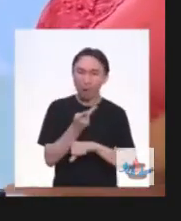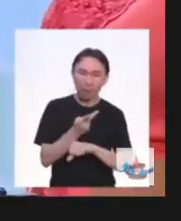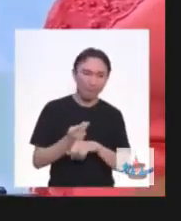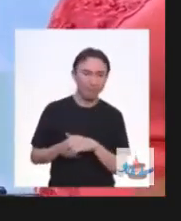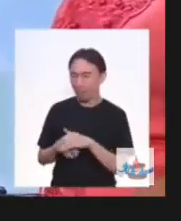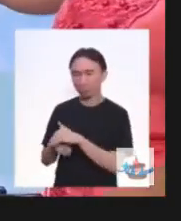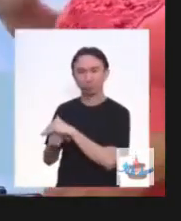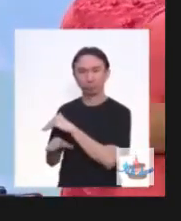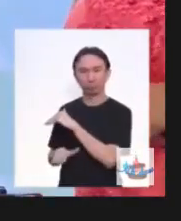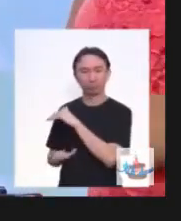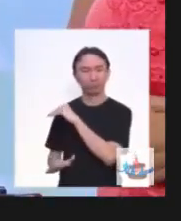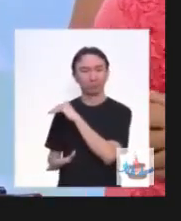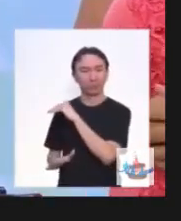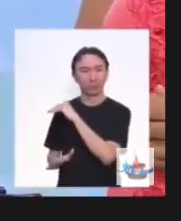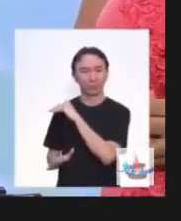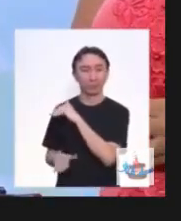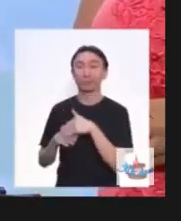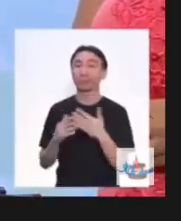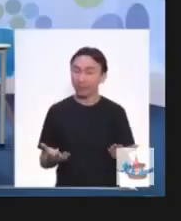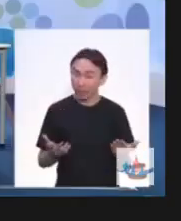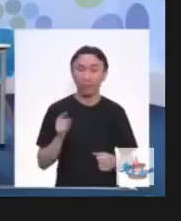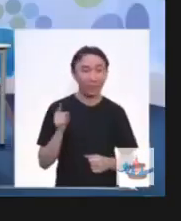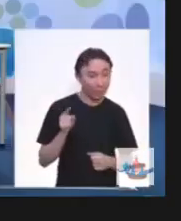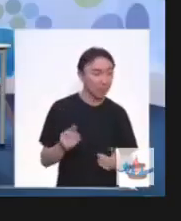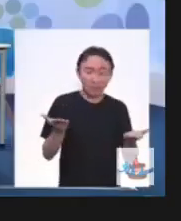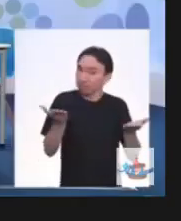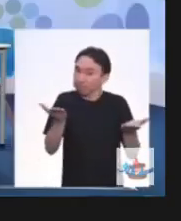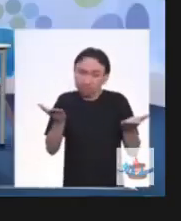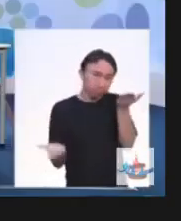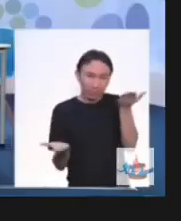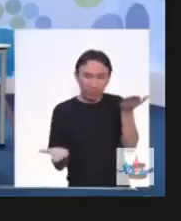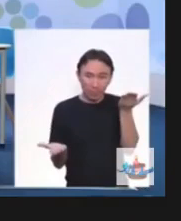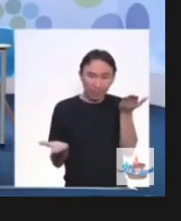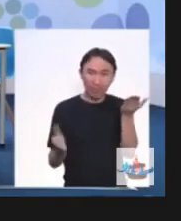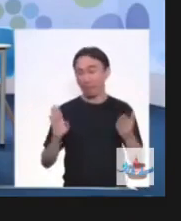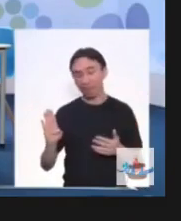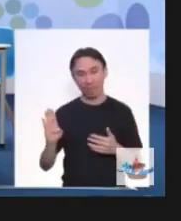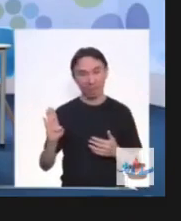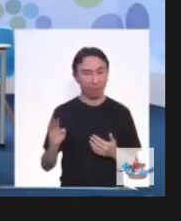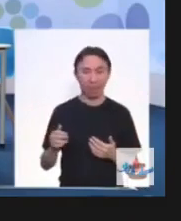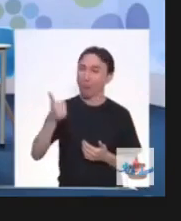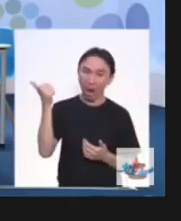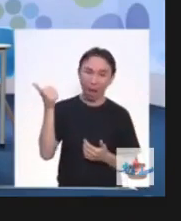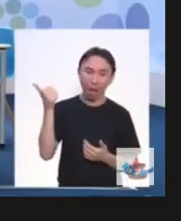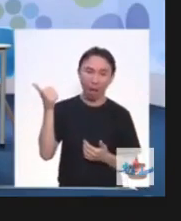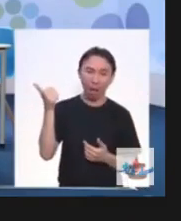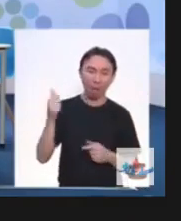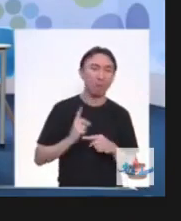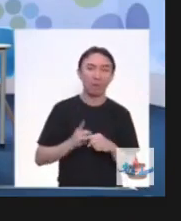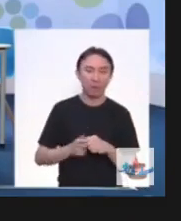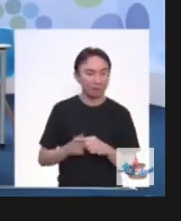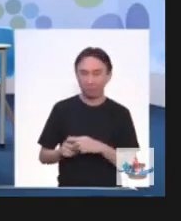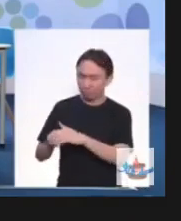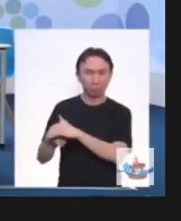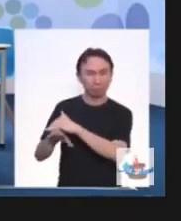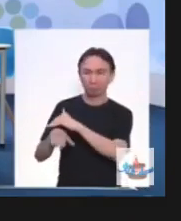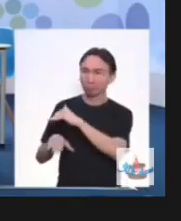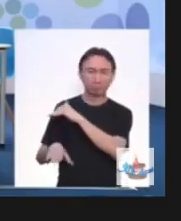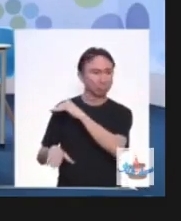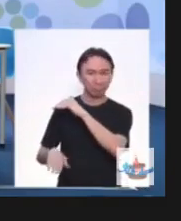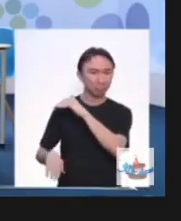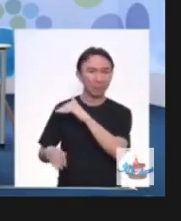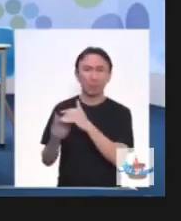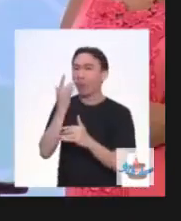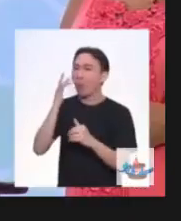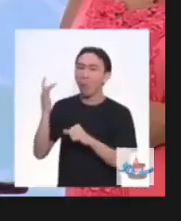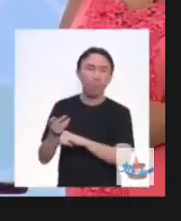lá. Então, a balança, ela está favorável para o país B, pois esse país, ele acumulou muitos metais e a sua